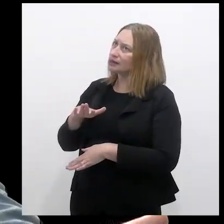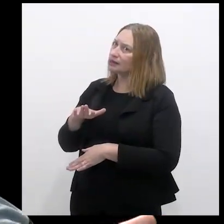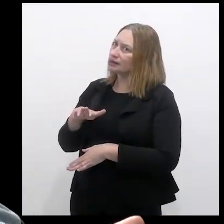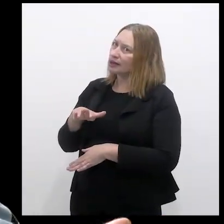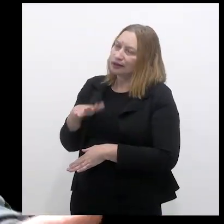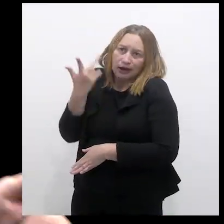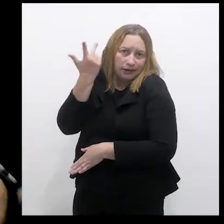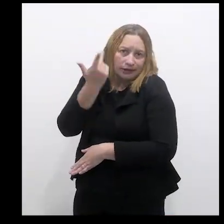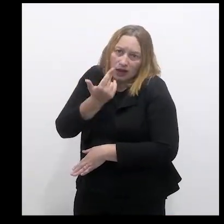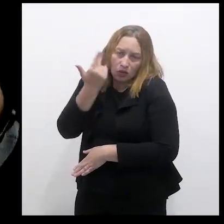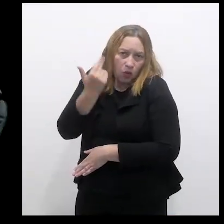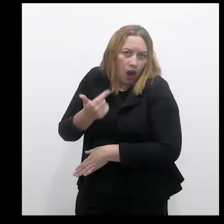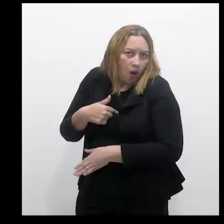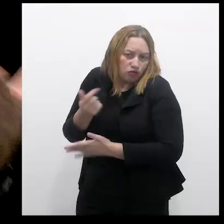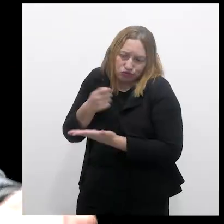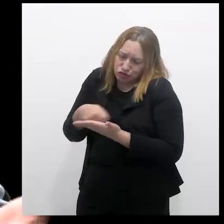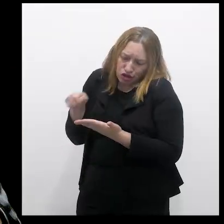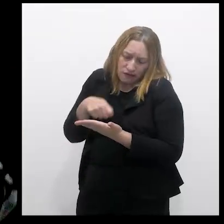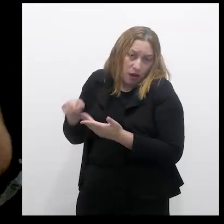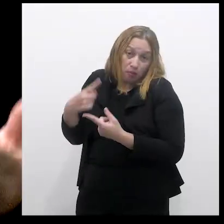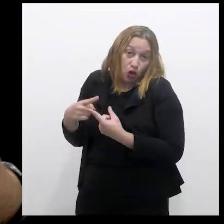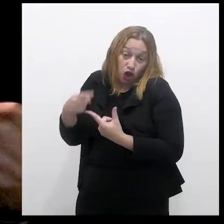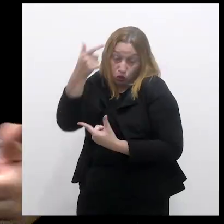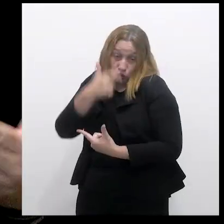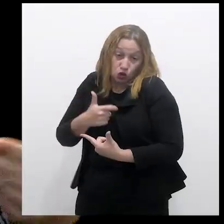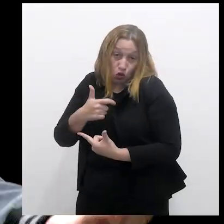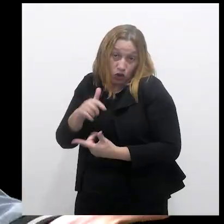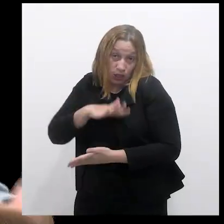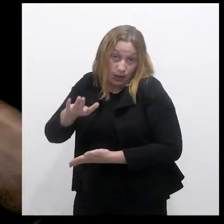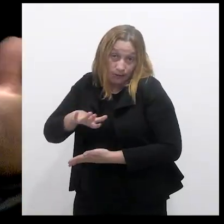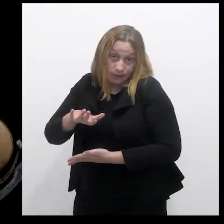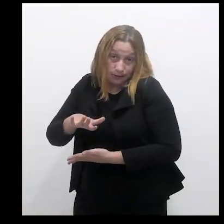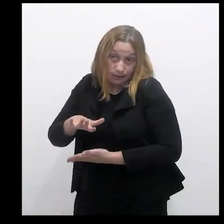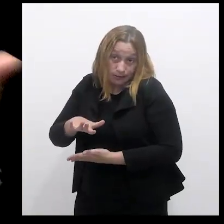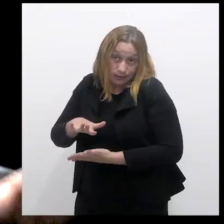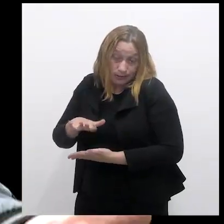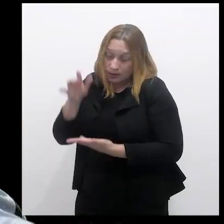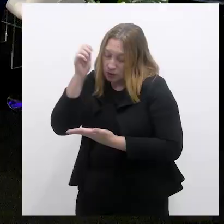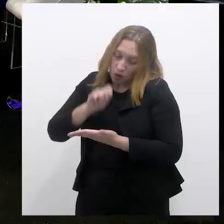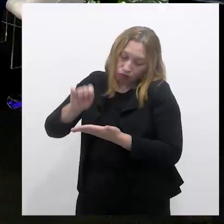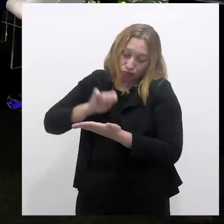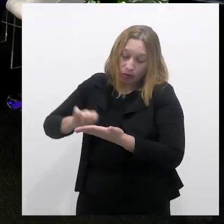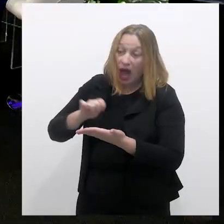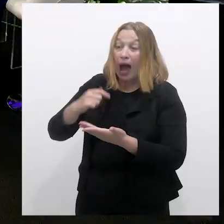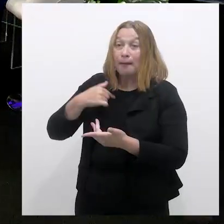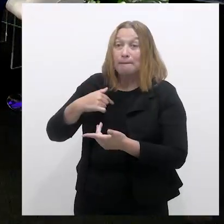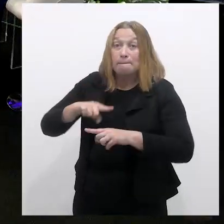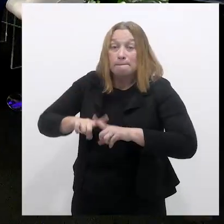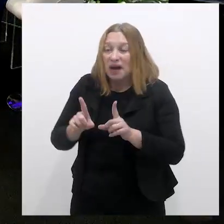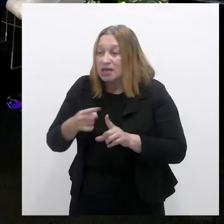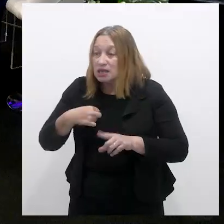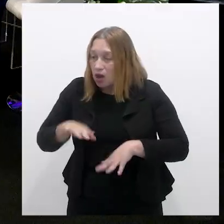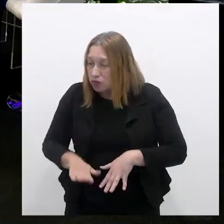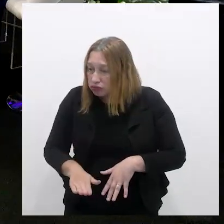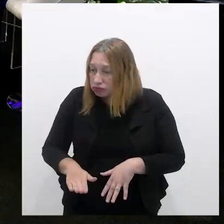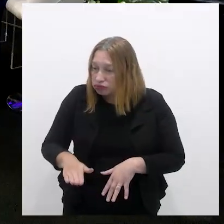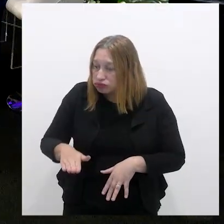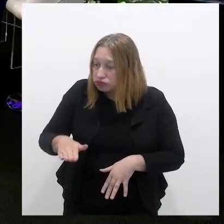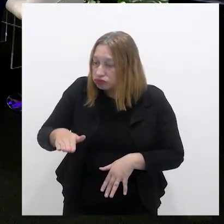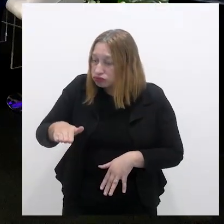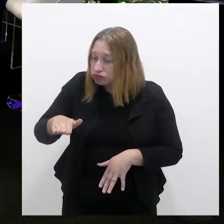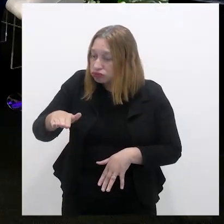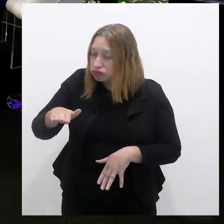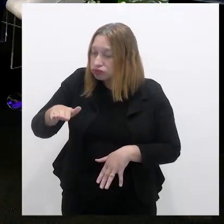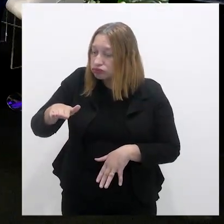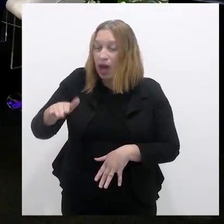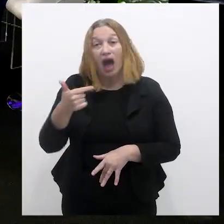ainda. Então, era muito natural eu escrever para criança, sendo criança, porque eu estava escrevendo na minha linguagem. E eu fui crescendo e fui percebendo o que